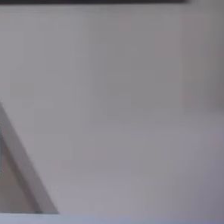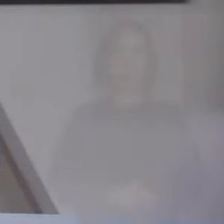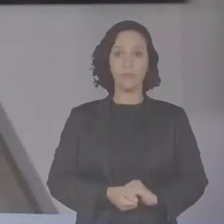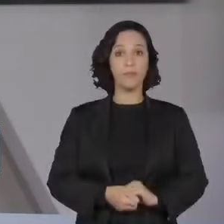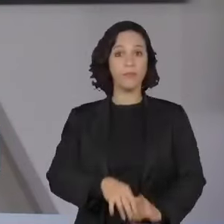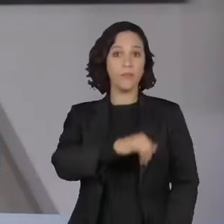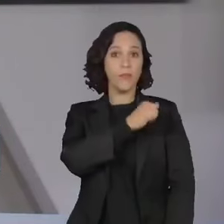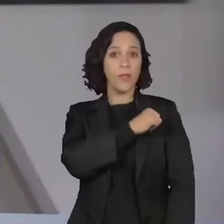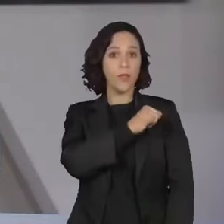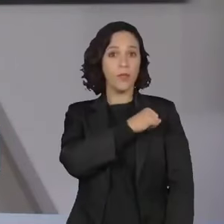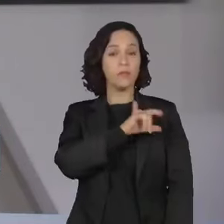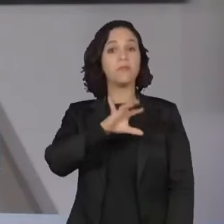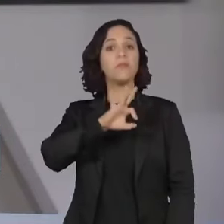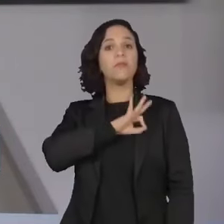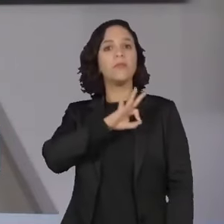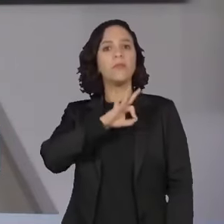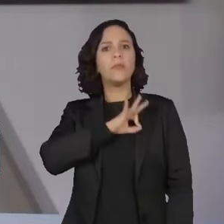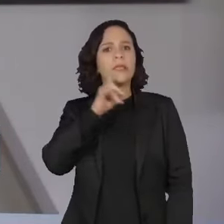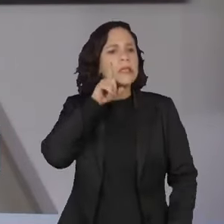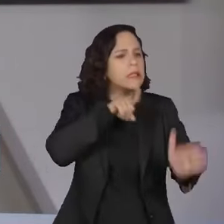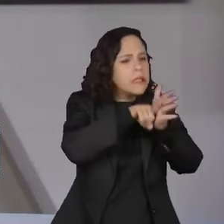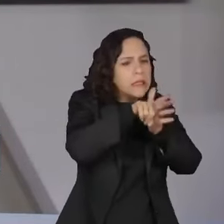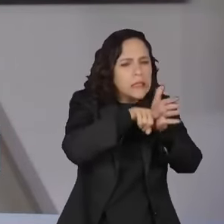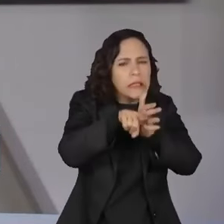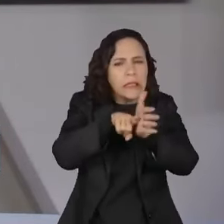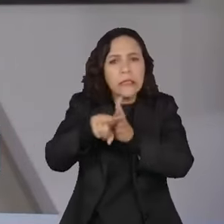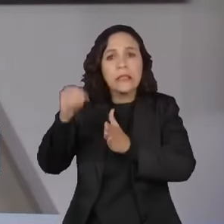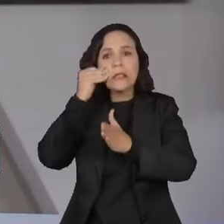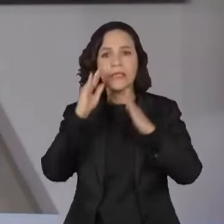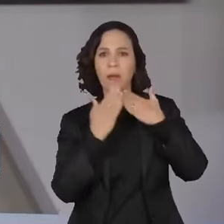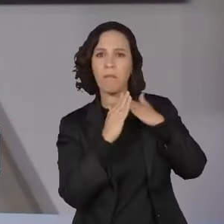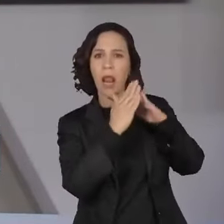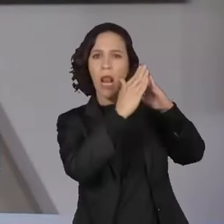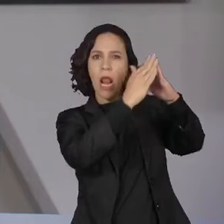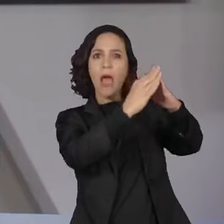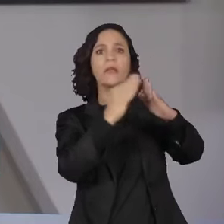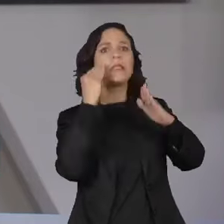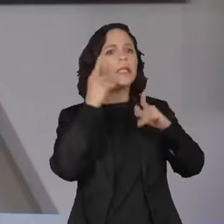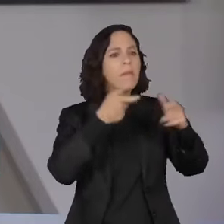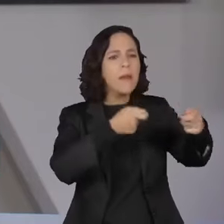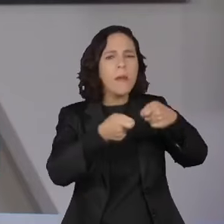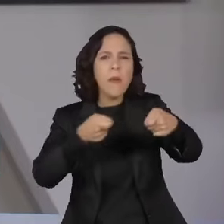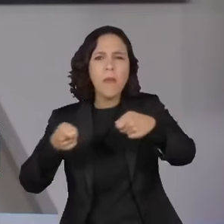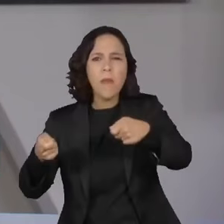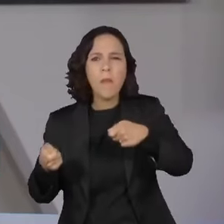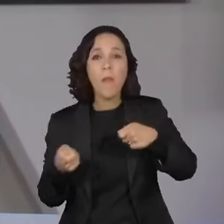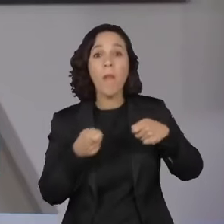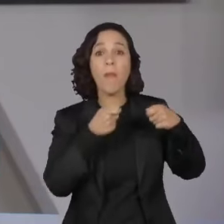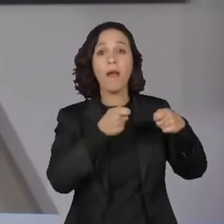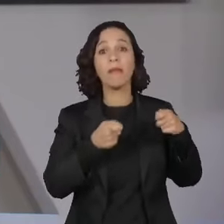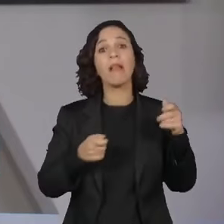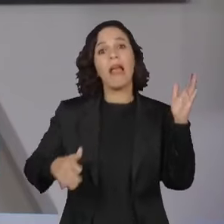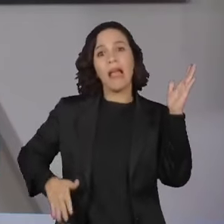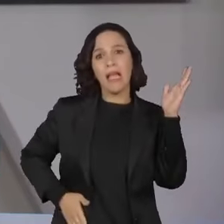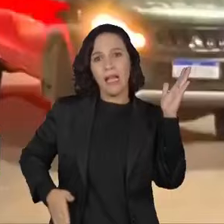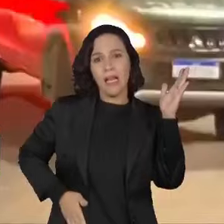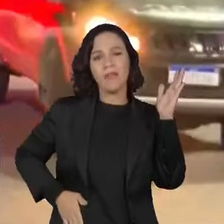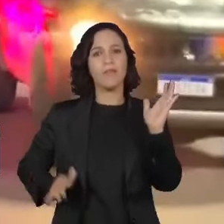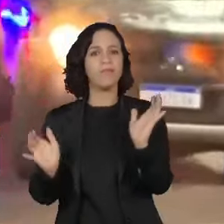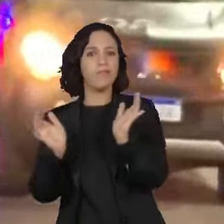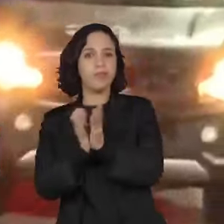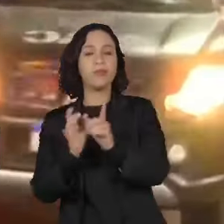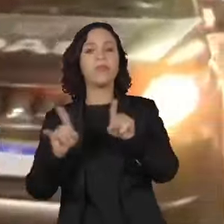no Rio de Janeiro a polícia faz uma mega operação em comunidades para conter uma disputa entre tráfico e